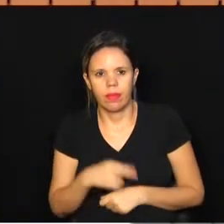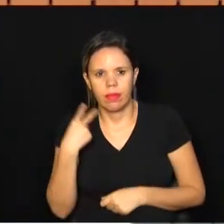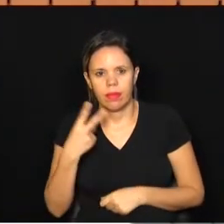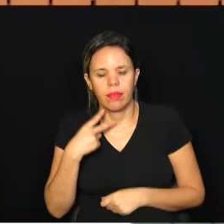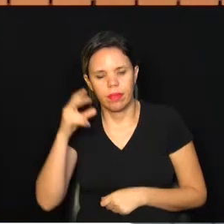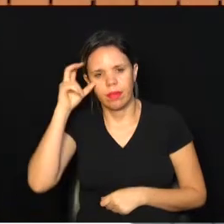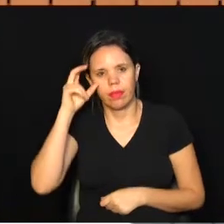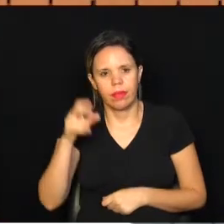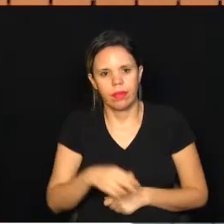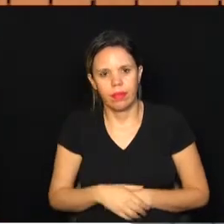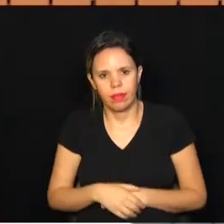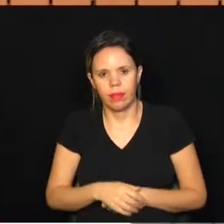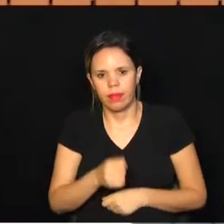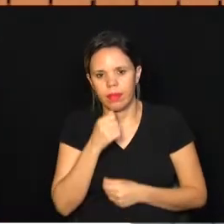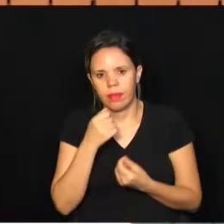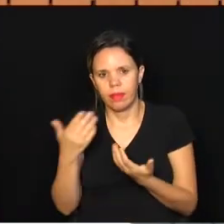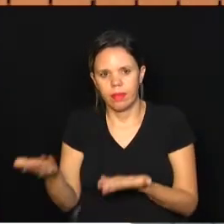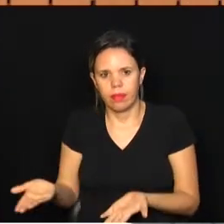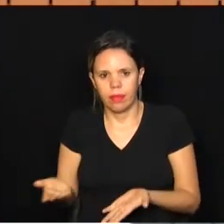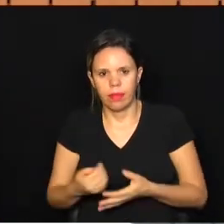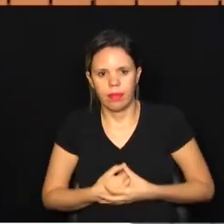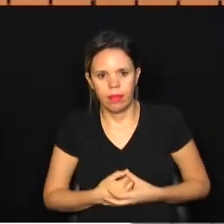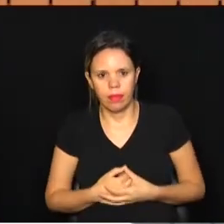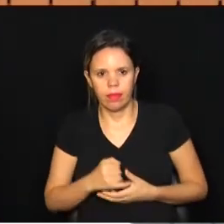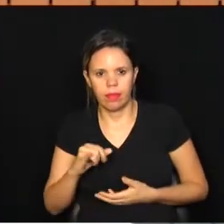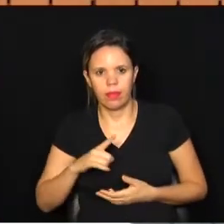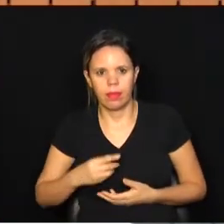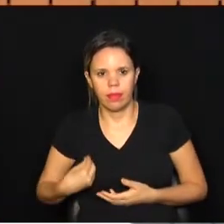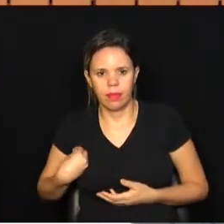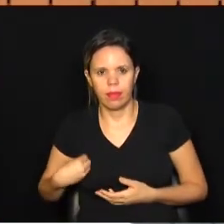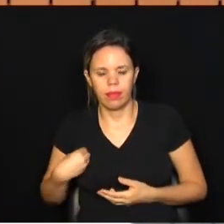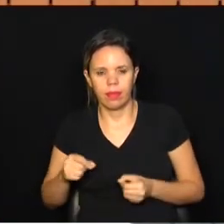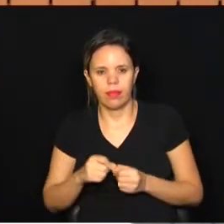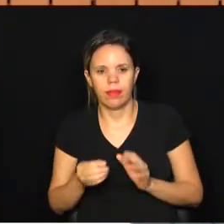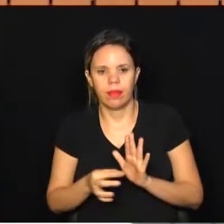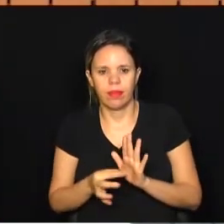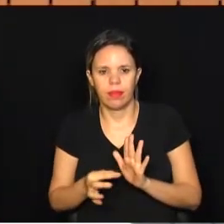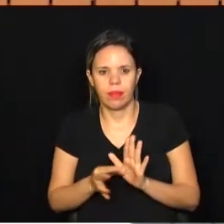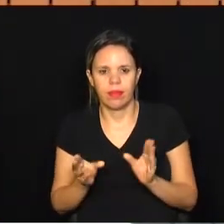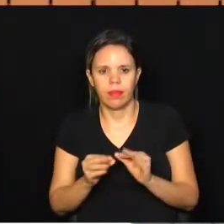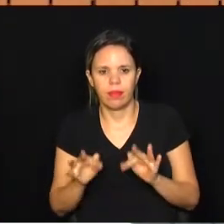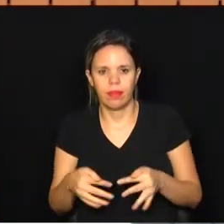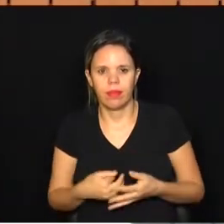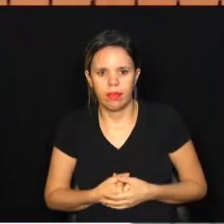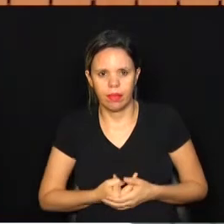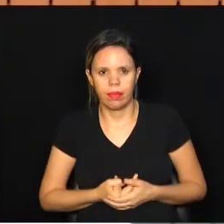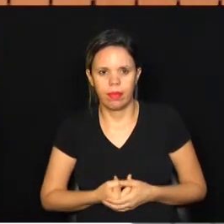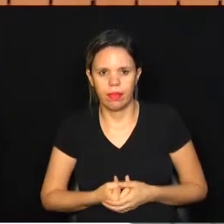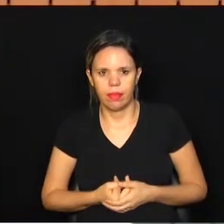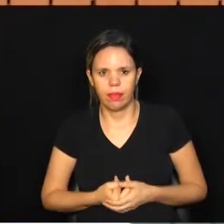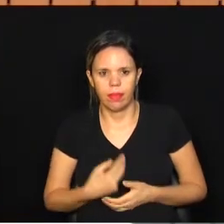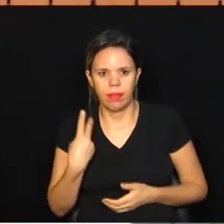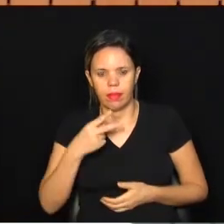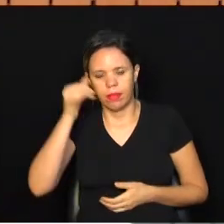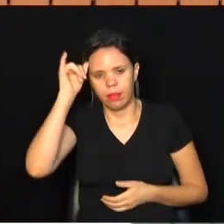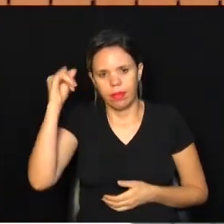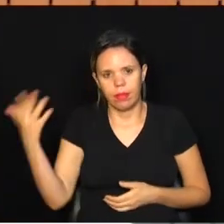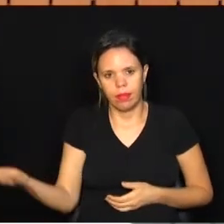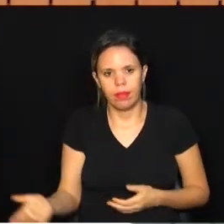Carlinhos Camelô ainda está por aqui, se ele tiver de fazer as suas considerações finais. Se não, o vereador Paulo